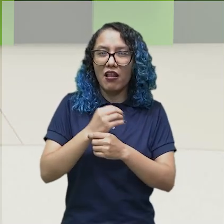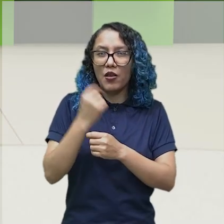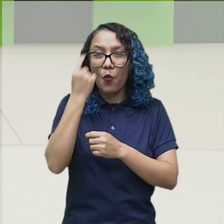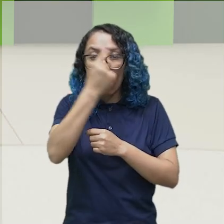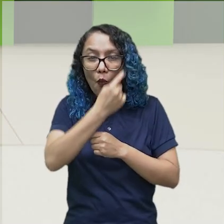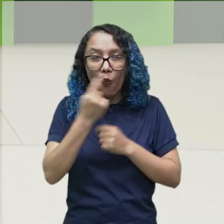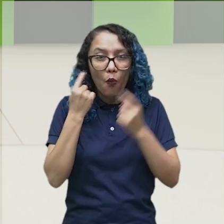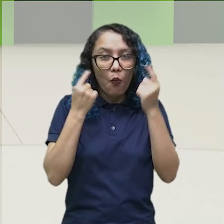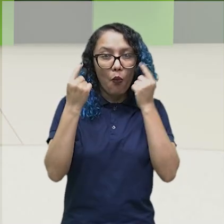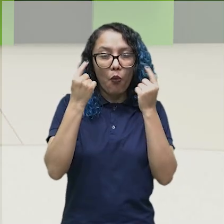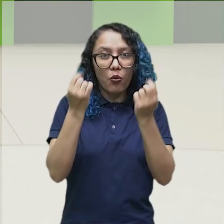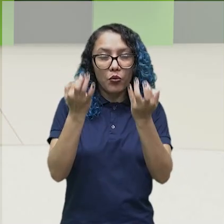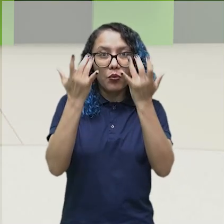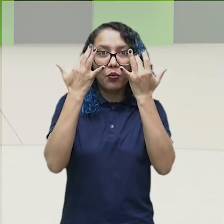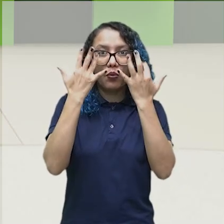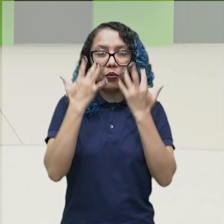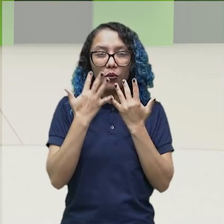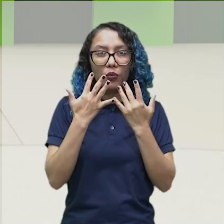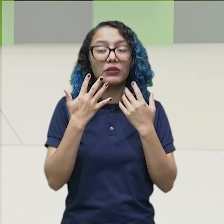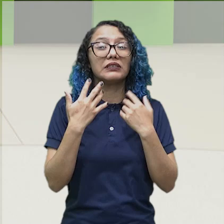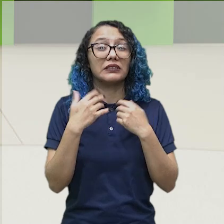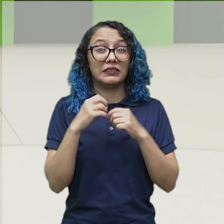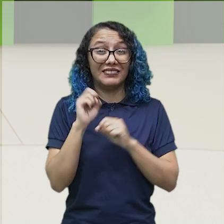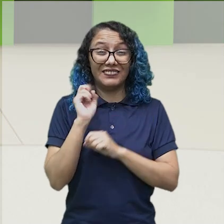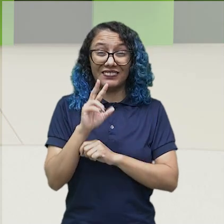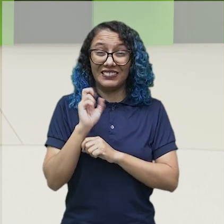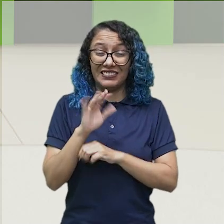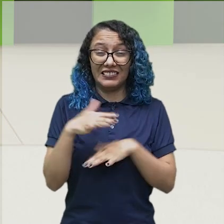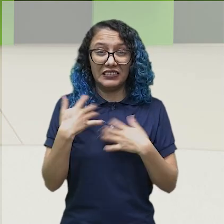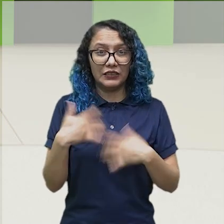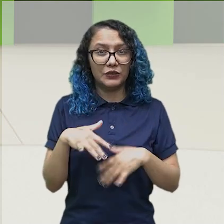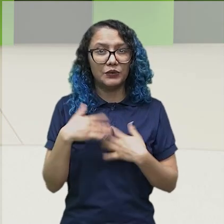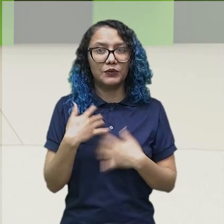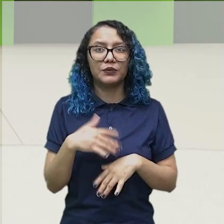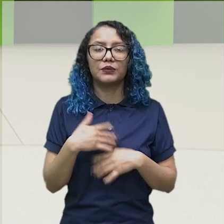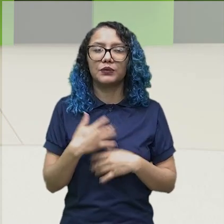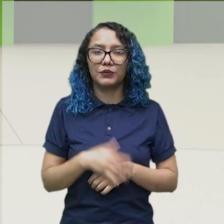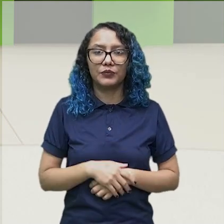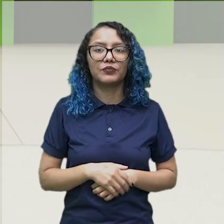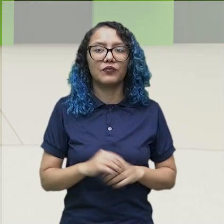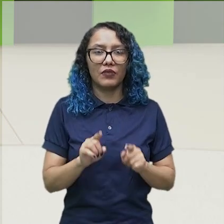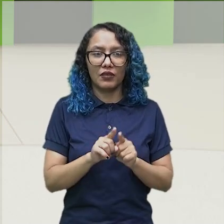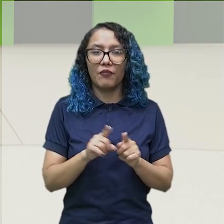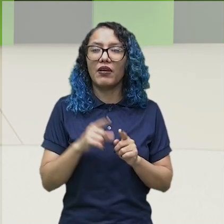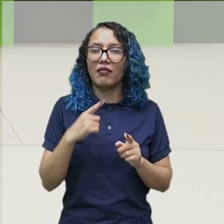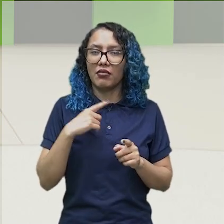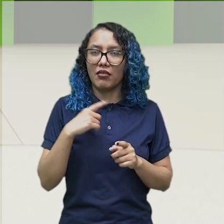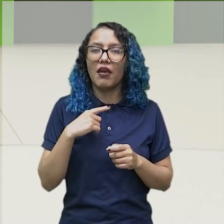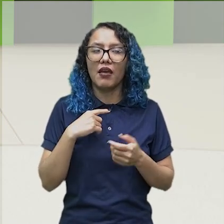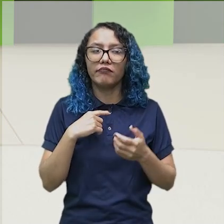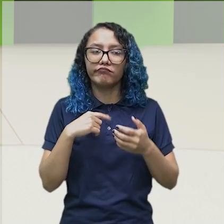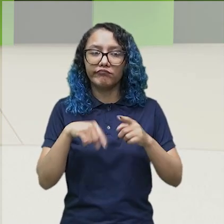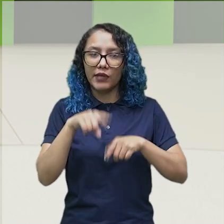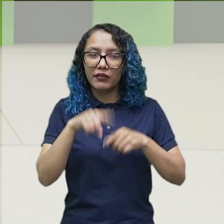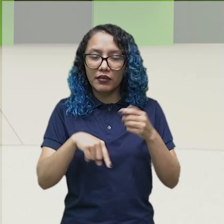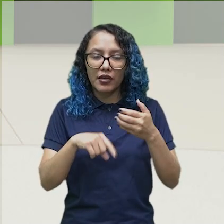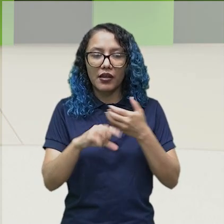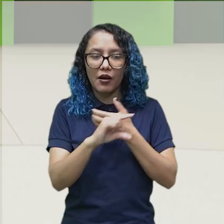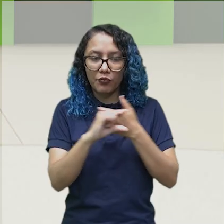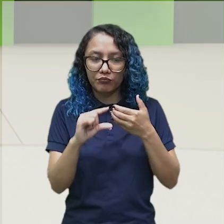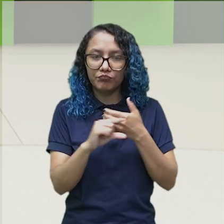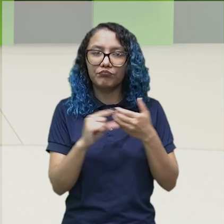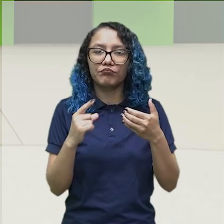olhos, ele pode trazer ali uma toxicidade muito alta. Então, também costuma aparecer em rótulos, né,